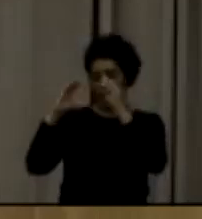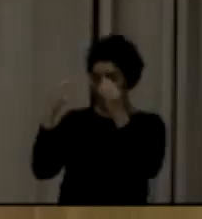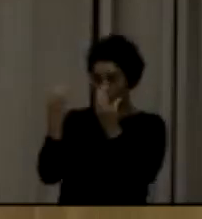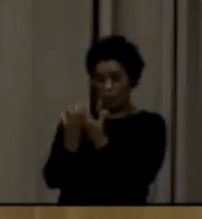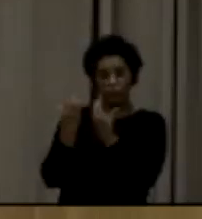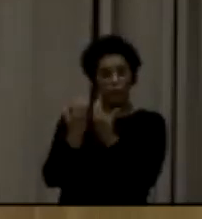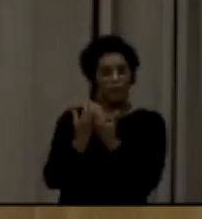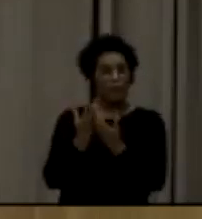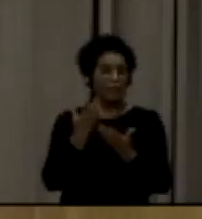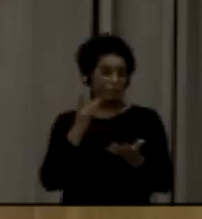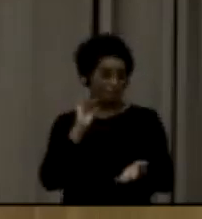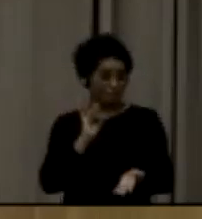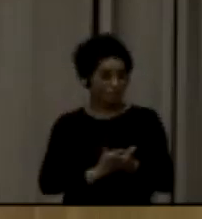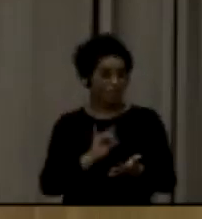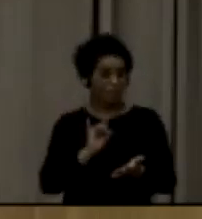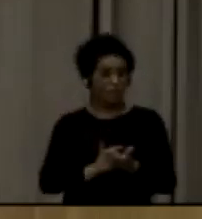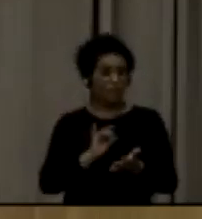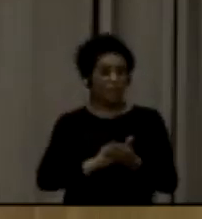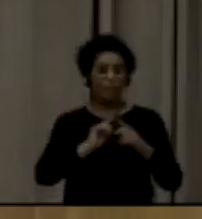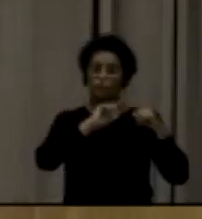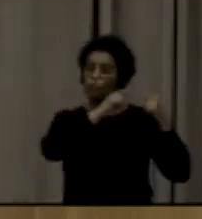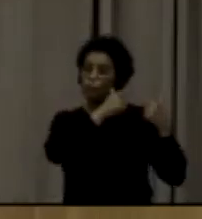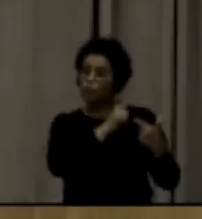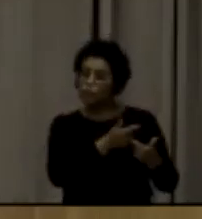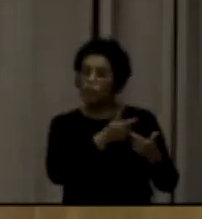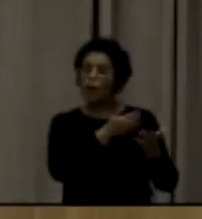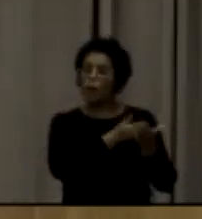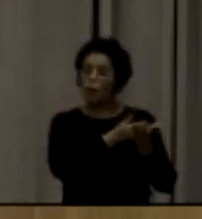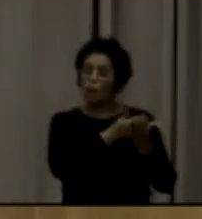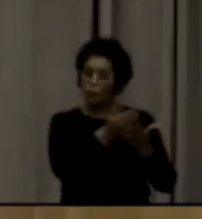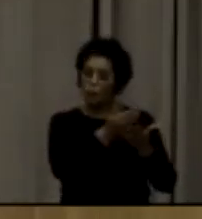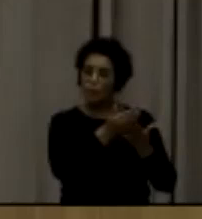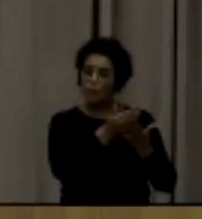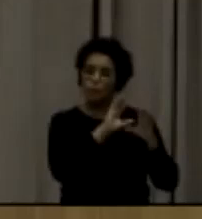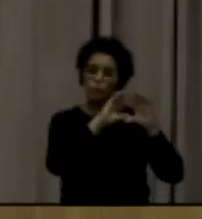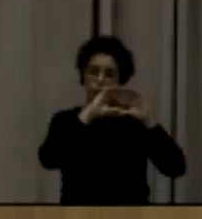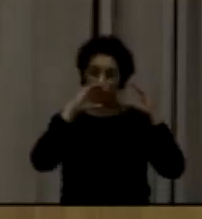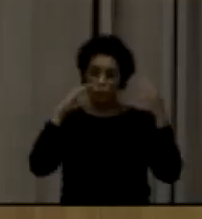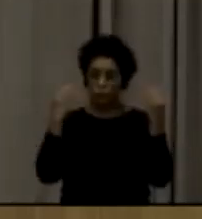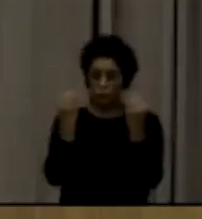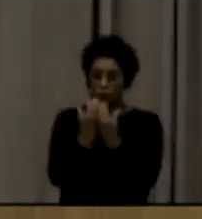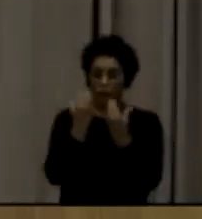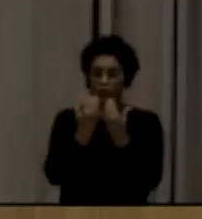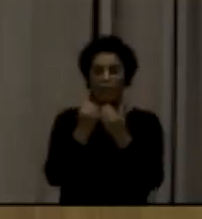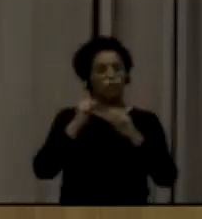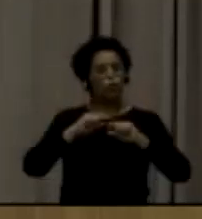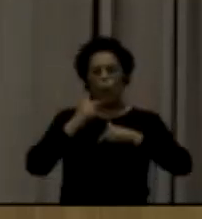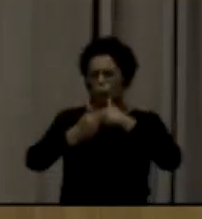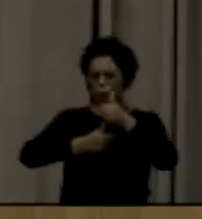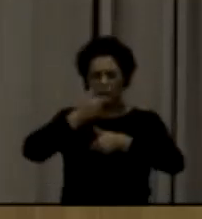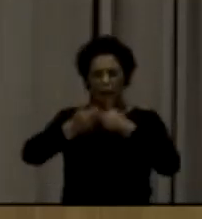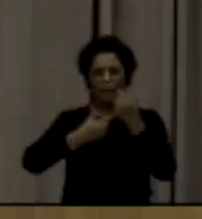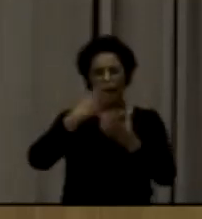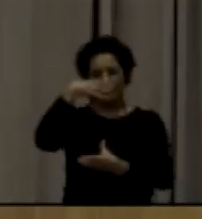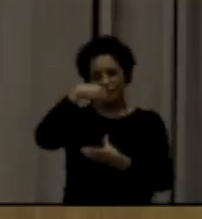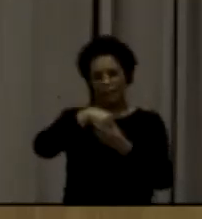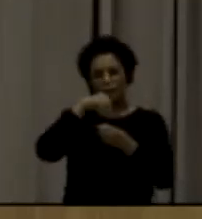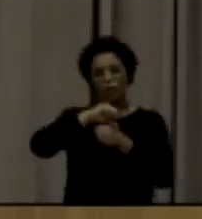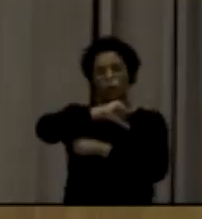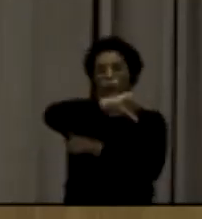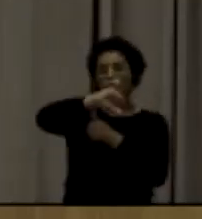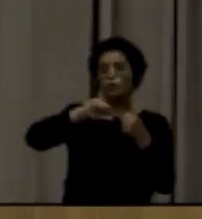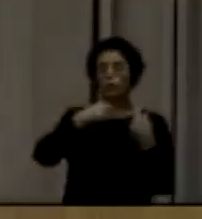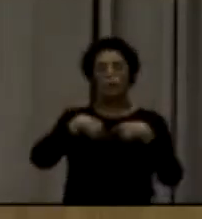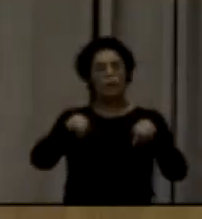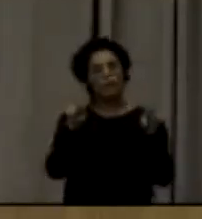Juan César Garcia, no tradicional início das atividades de Alames, nós